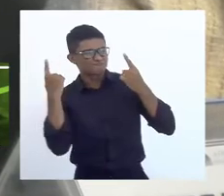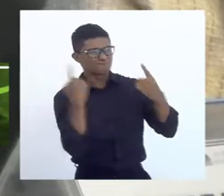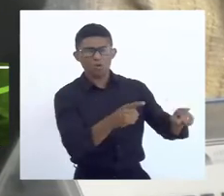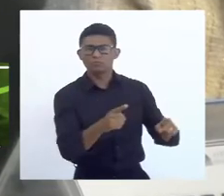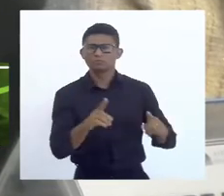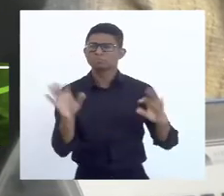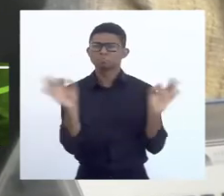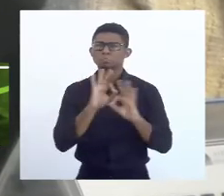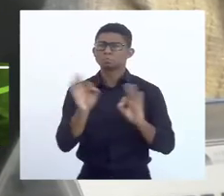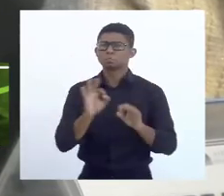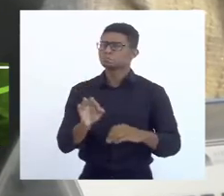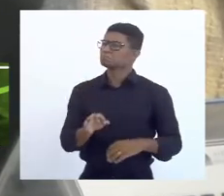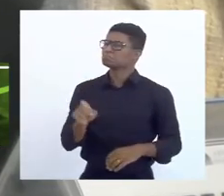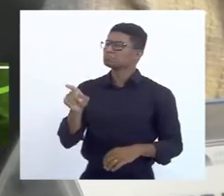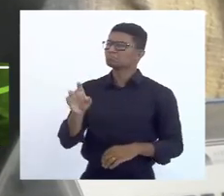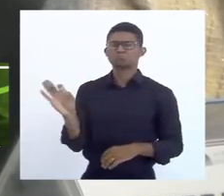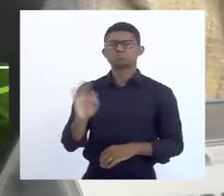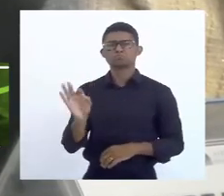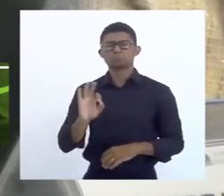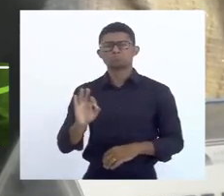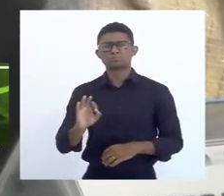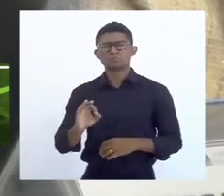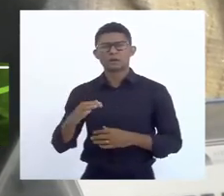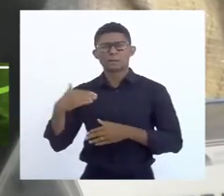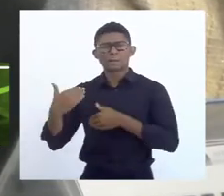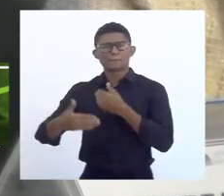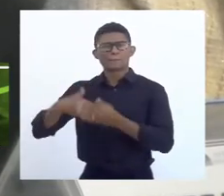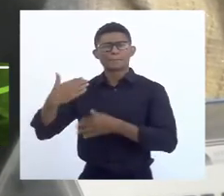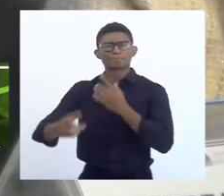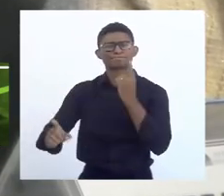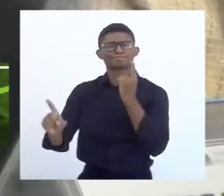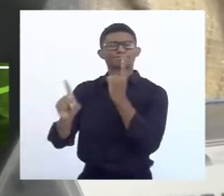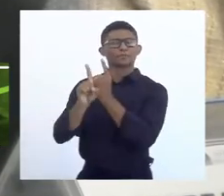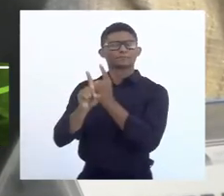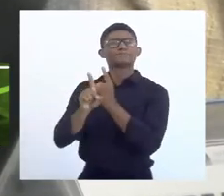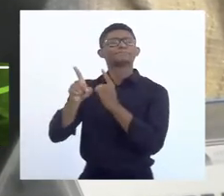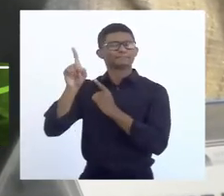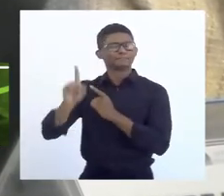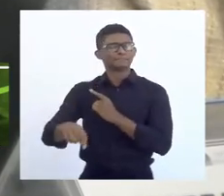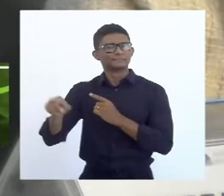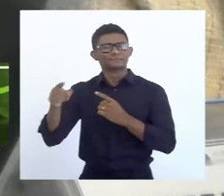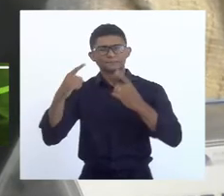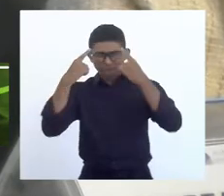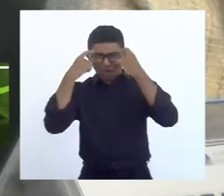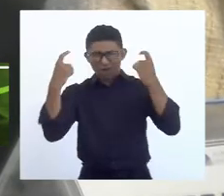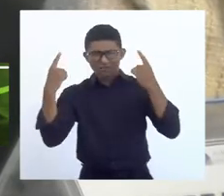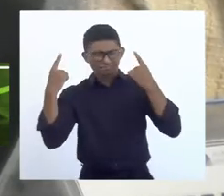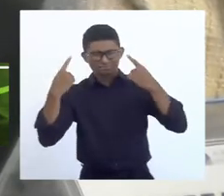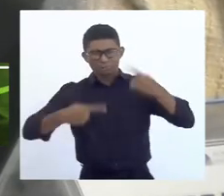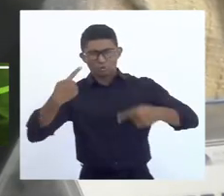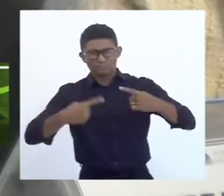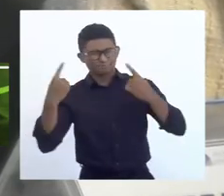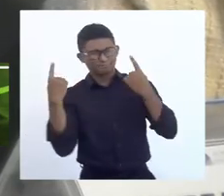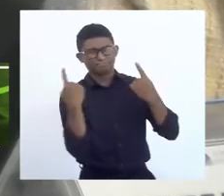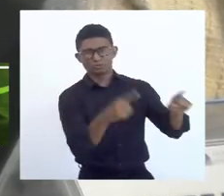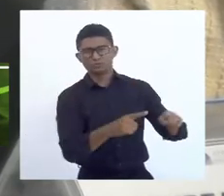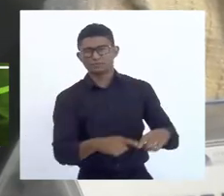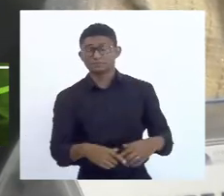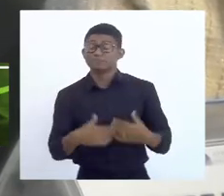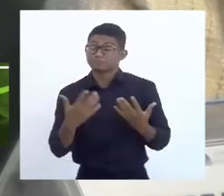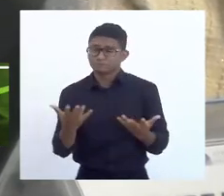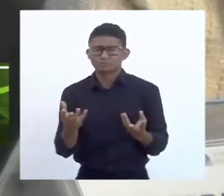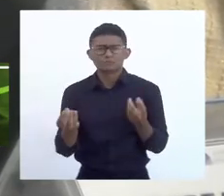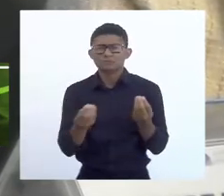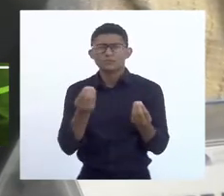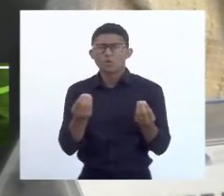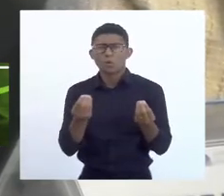violência política. No avanço da formulação sobre como a violência política se expressa,